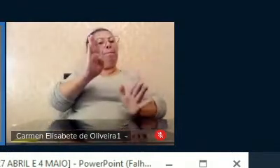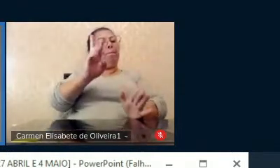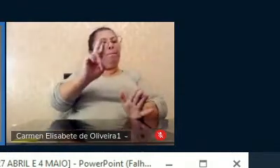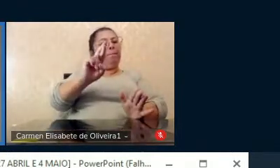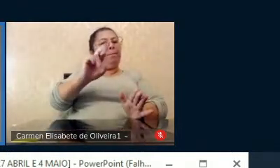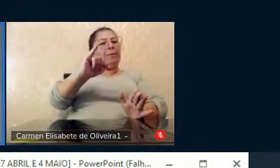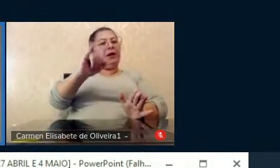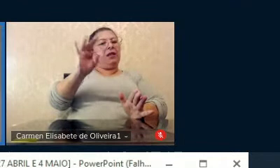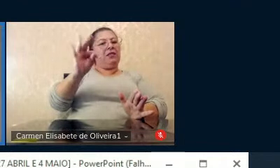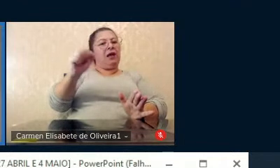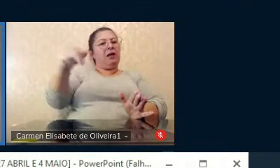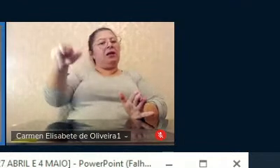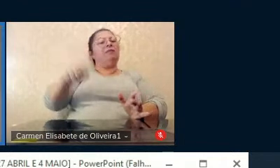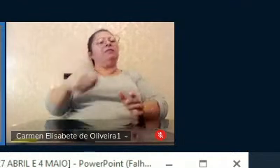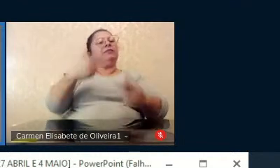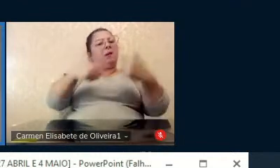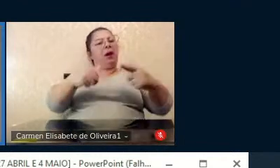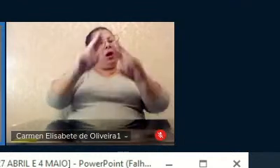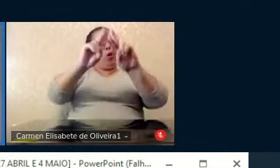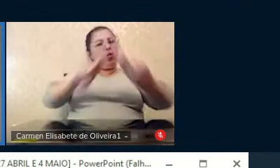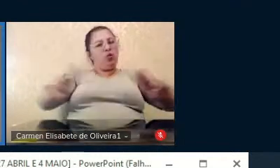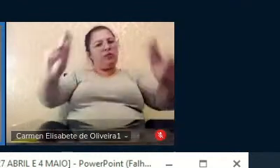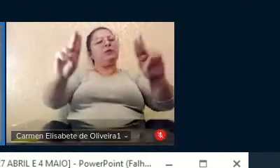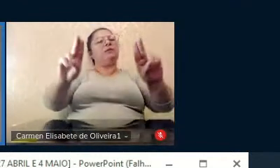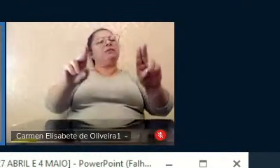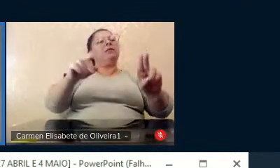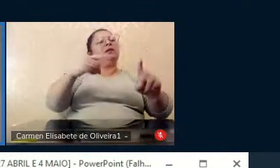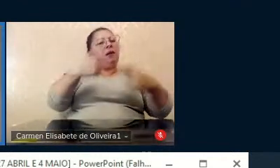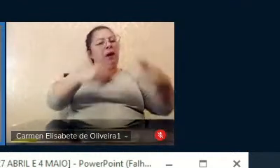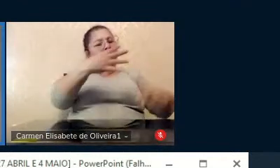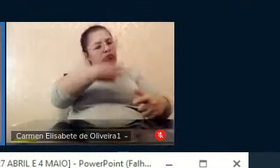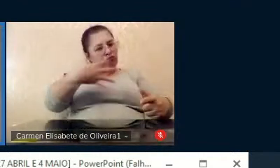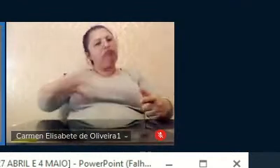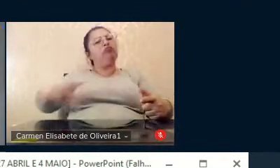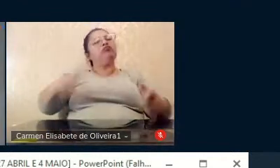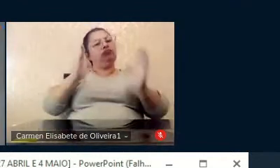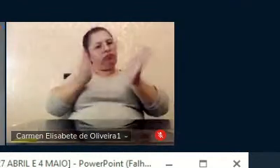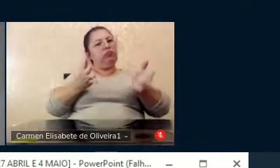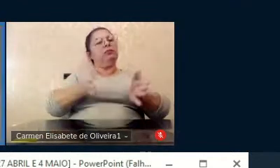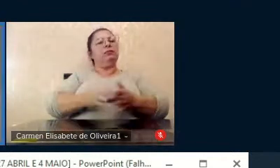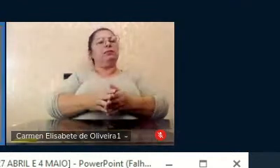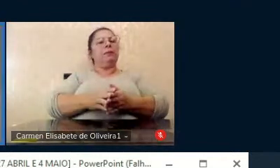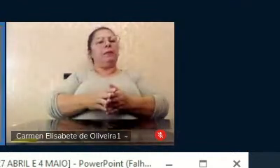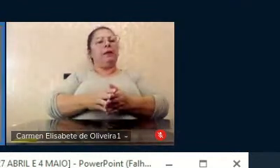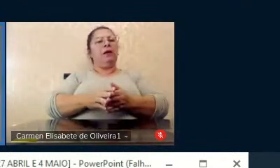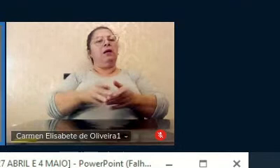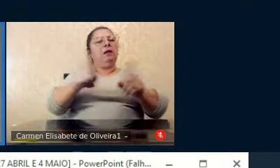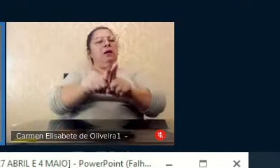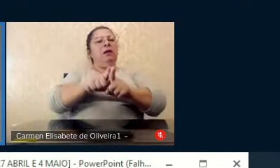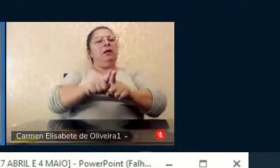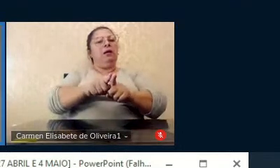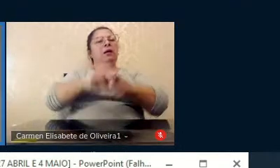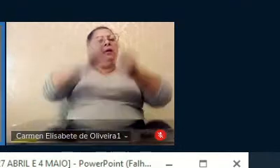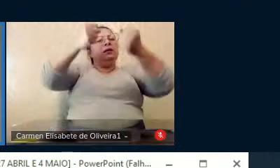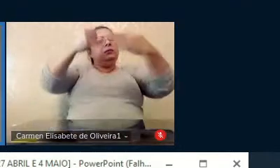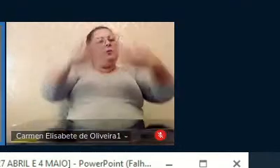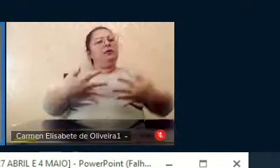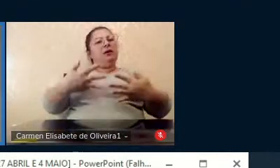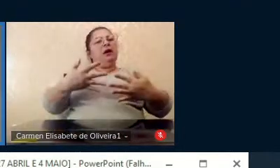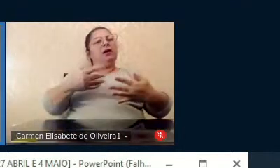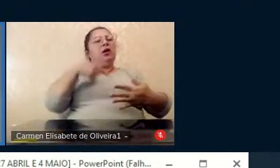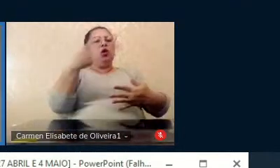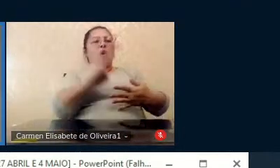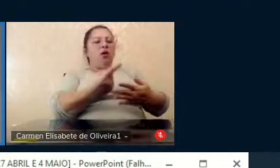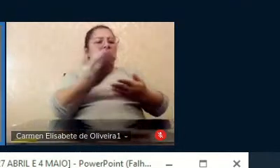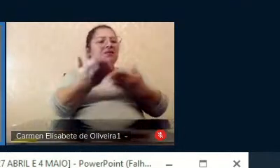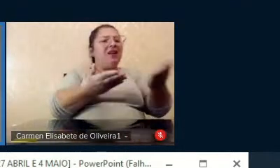trabalha na UFSC, ela trabalha com os haikais também, e ela fala assim, que tratamos a literatura